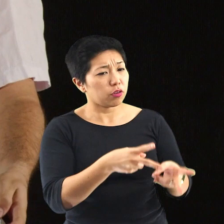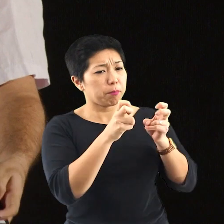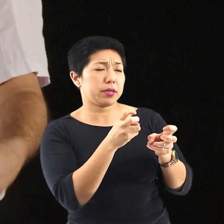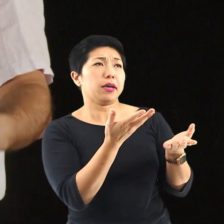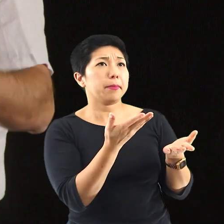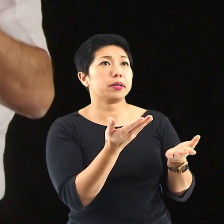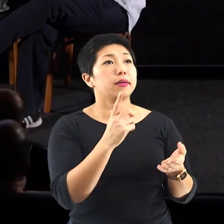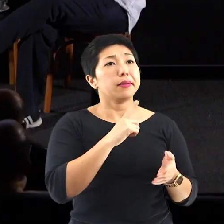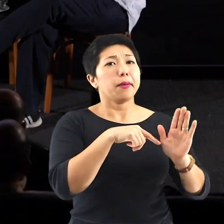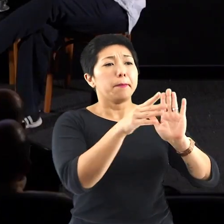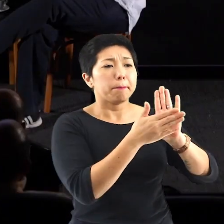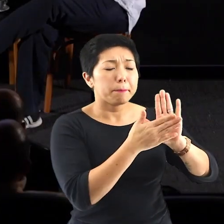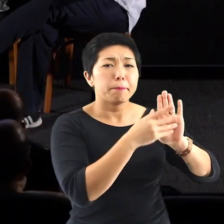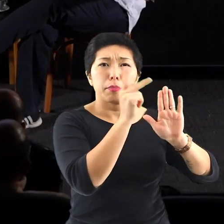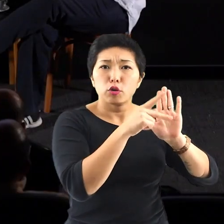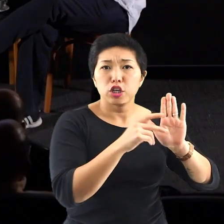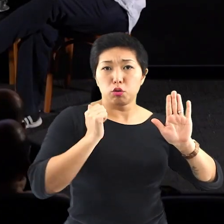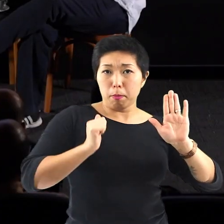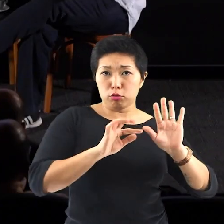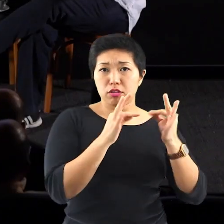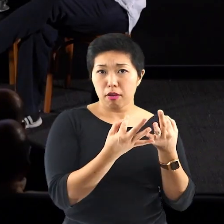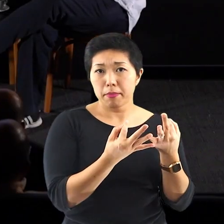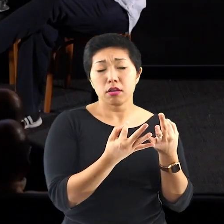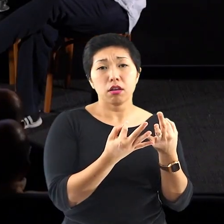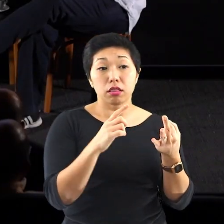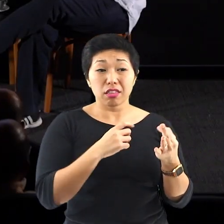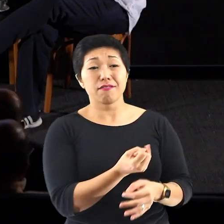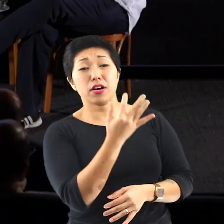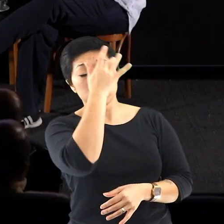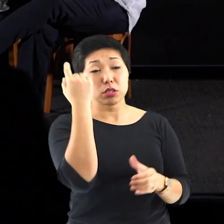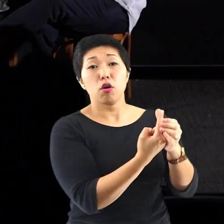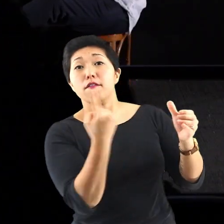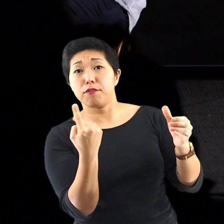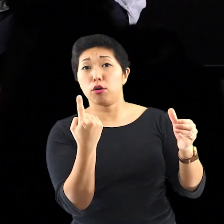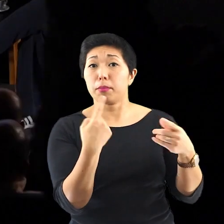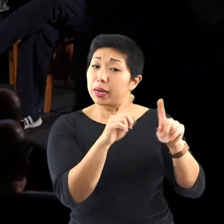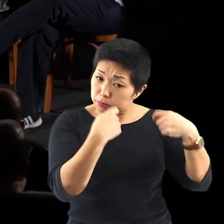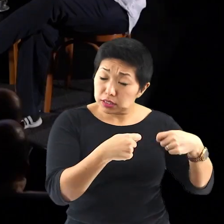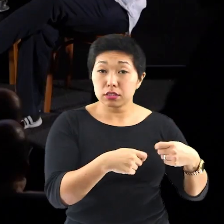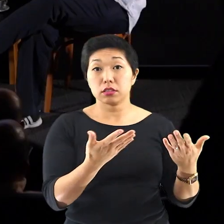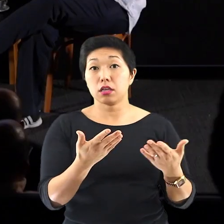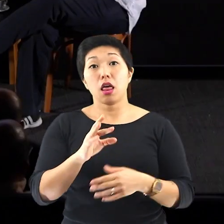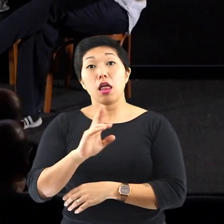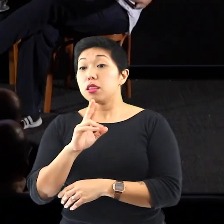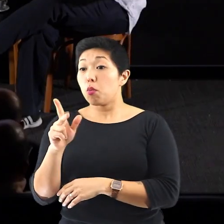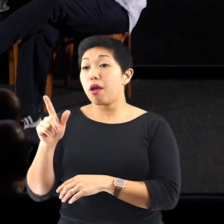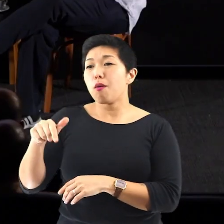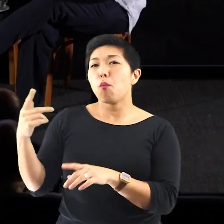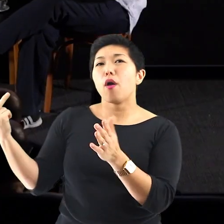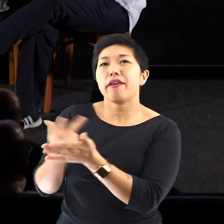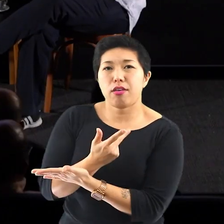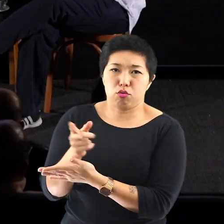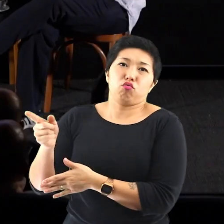de fora, né? Então, não é que é um erro do que está sendo feito da Give Directly, é um efeito que a renda básica resolveria,